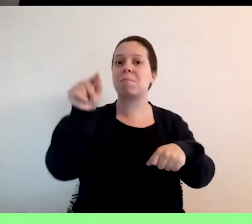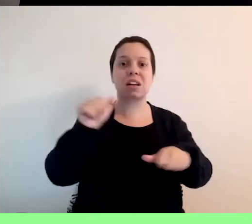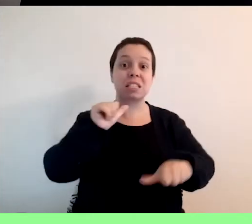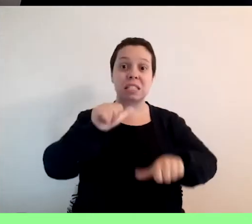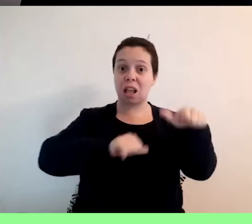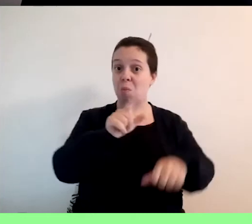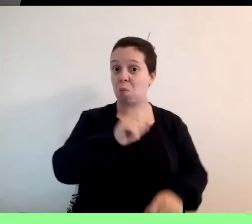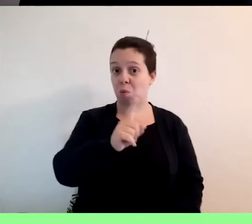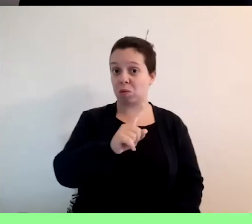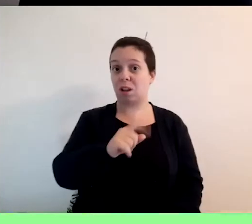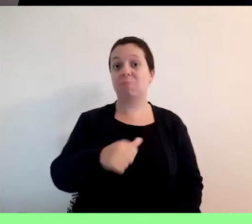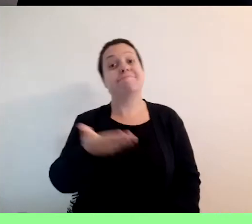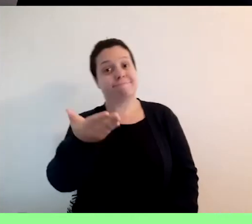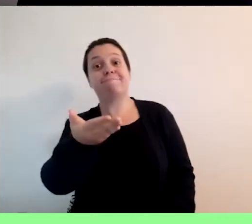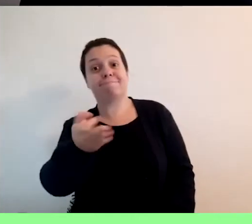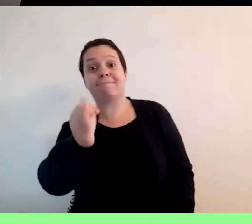Exatamente.